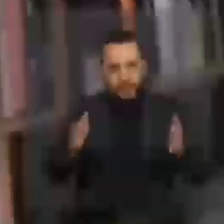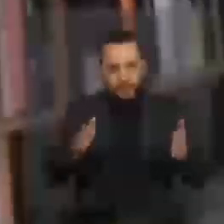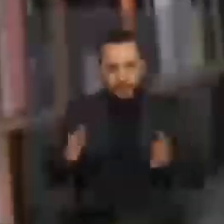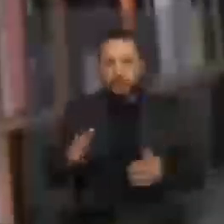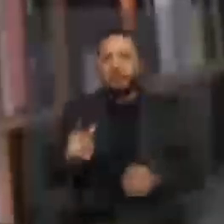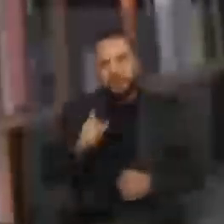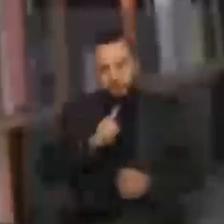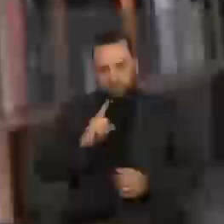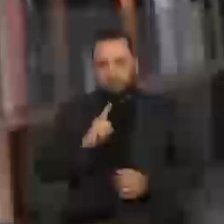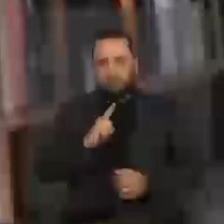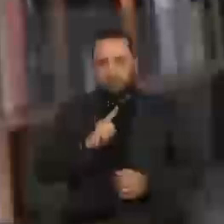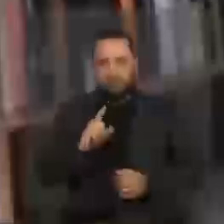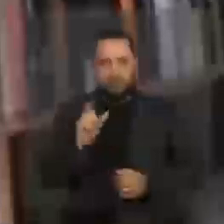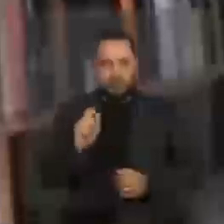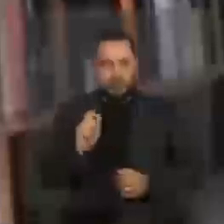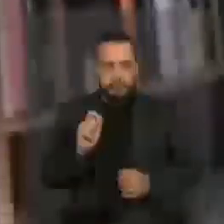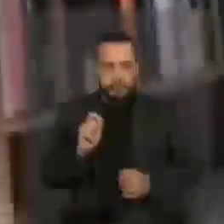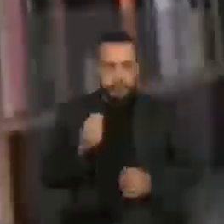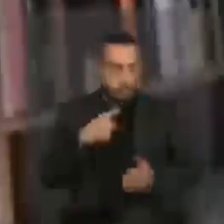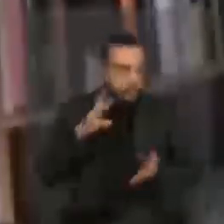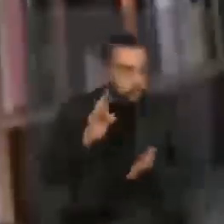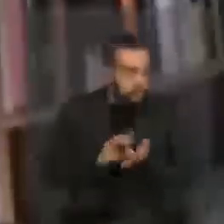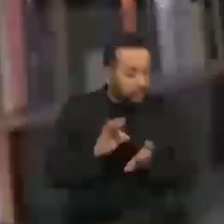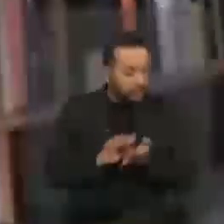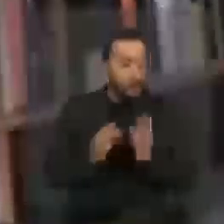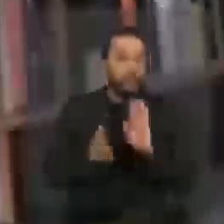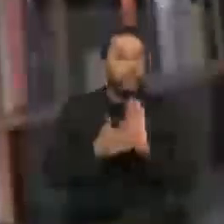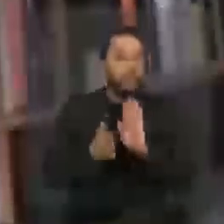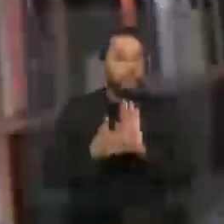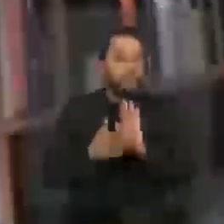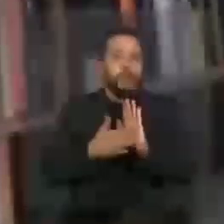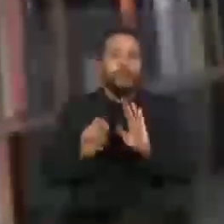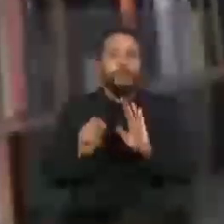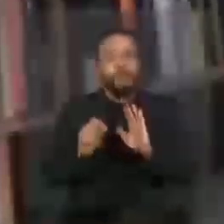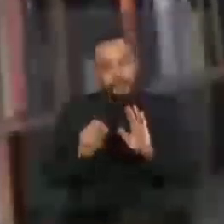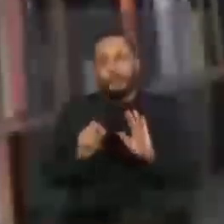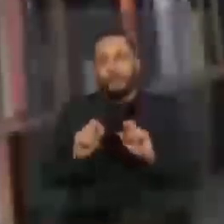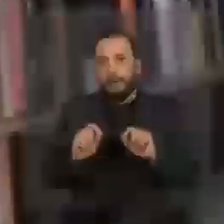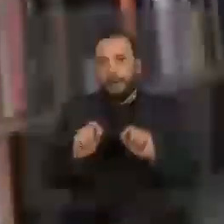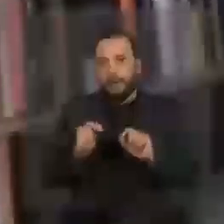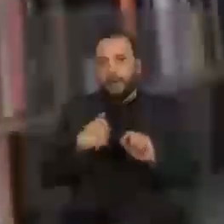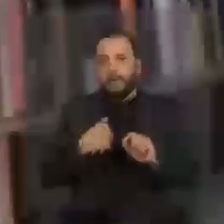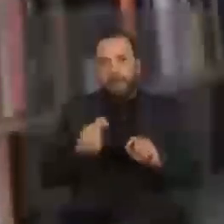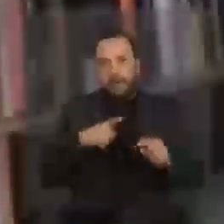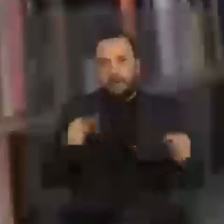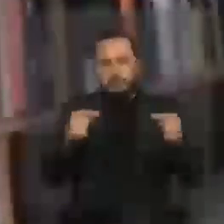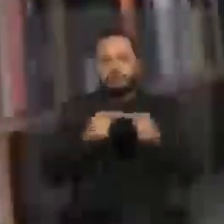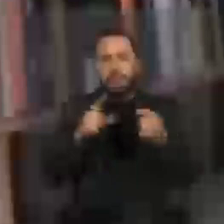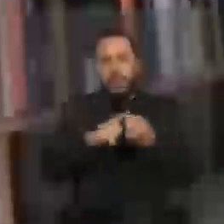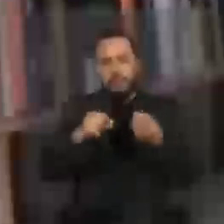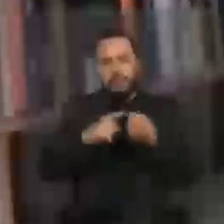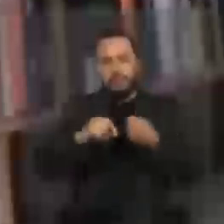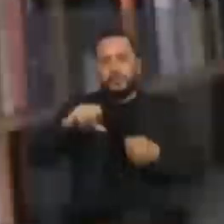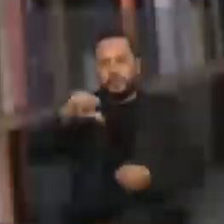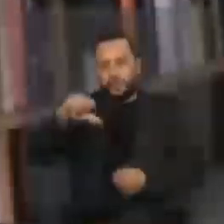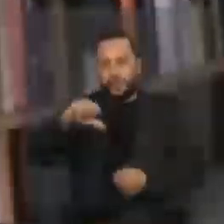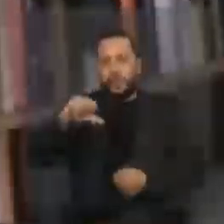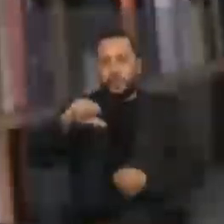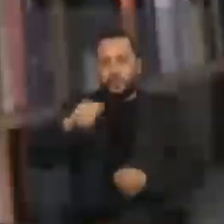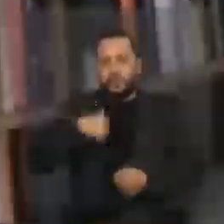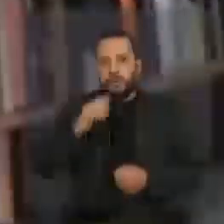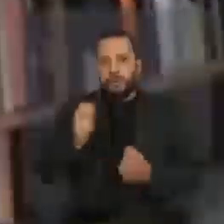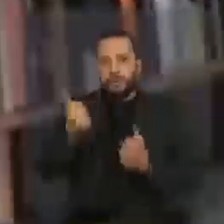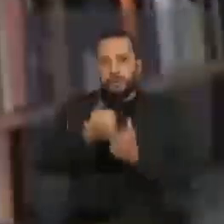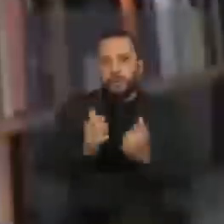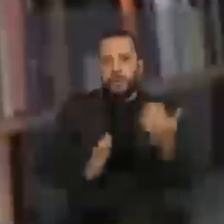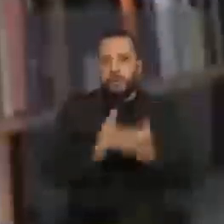eles tiveram... na verdade, o que a gente propôs no nosso projeto de lei e que é o que está contemplado aqui no artigo 9º do substitutivo